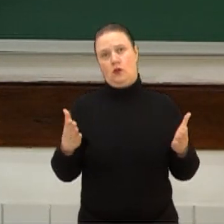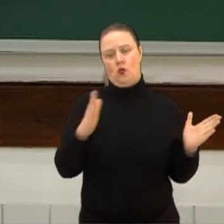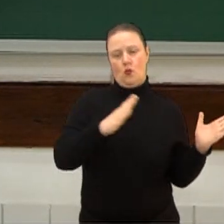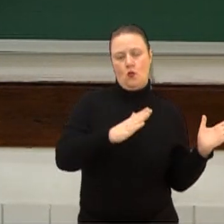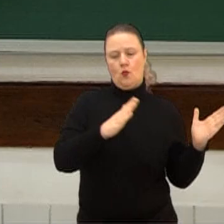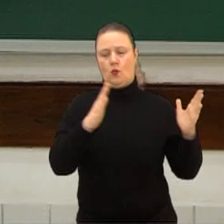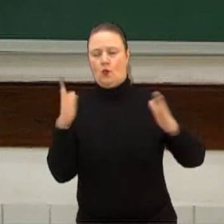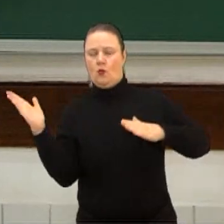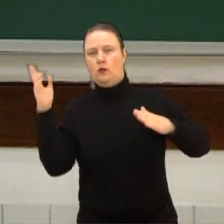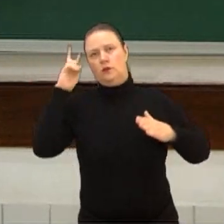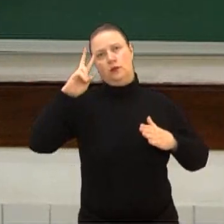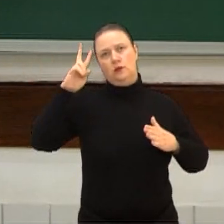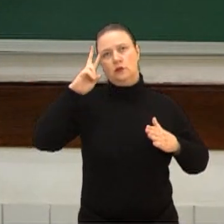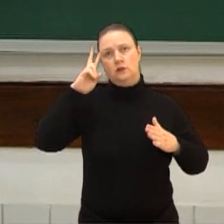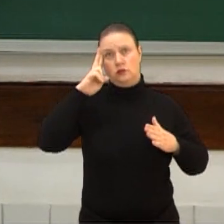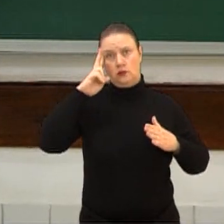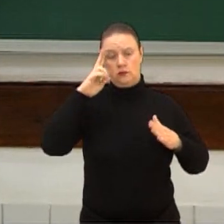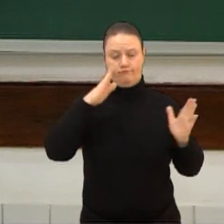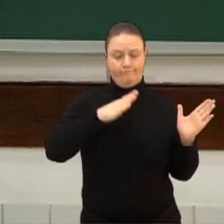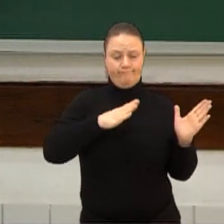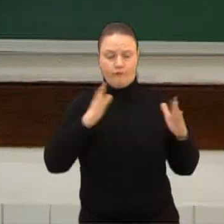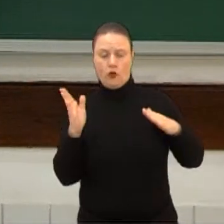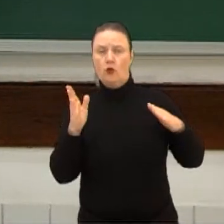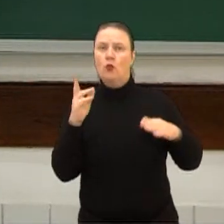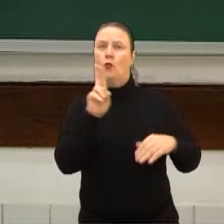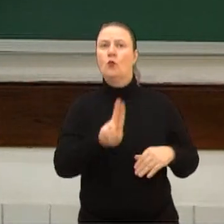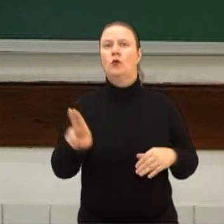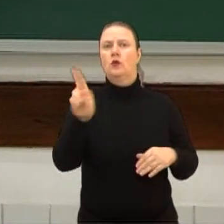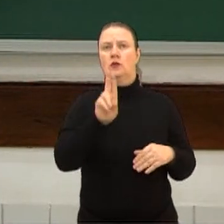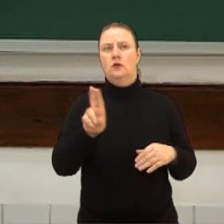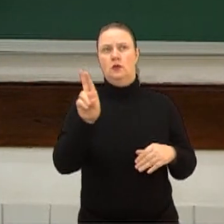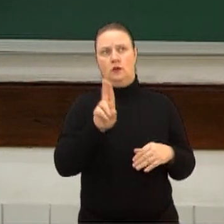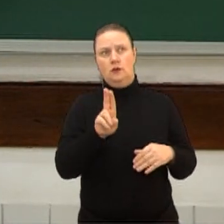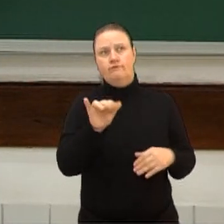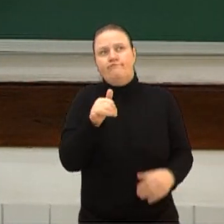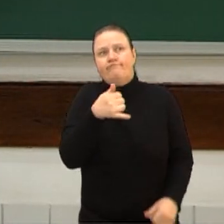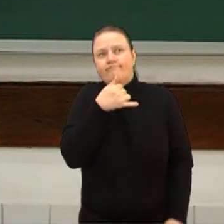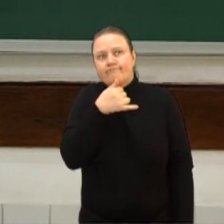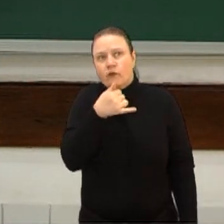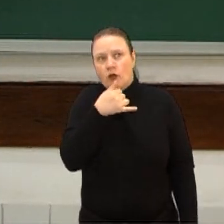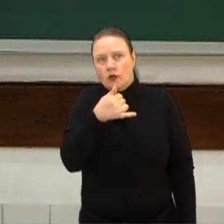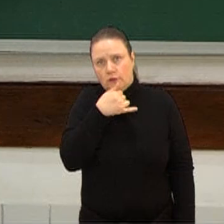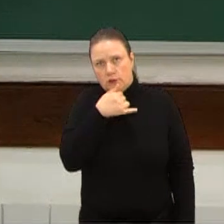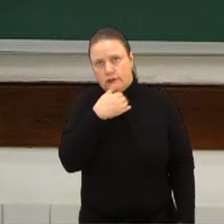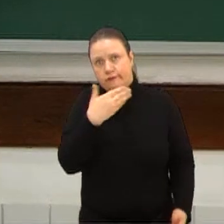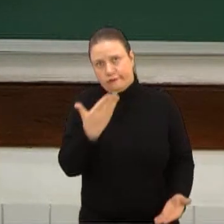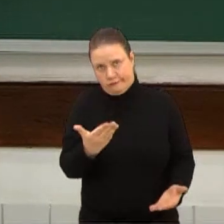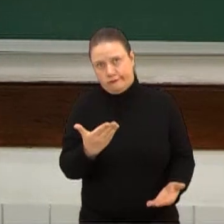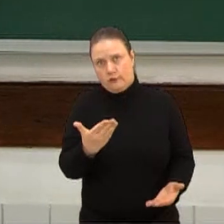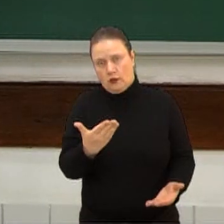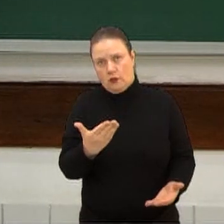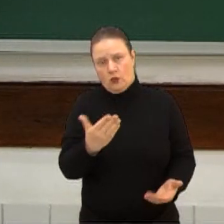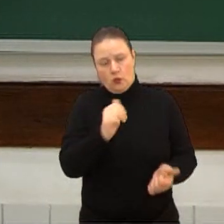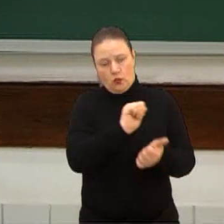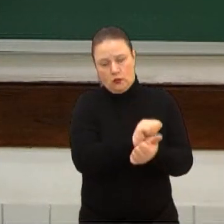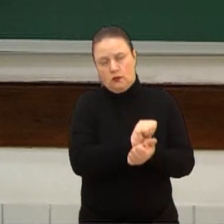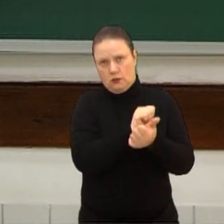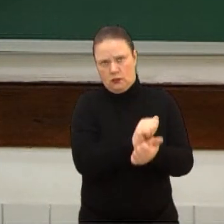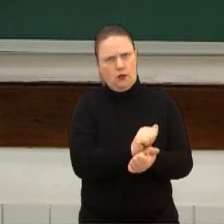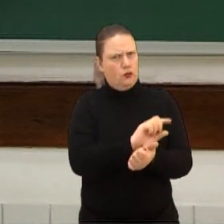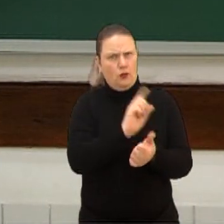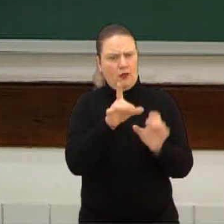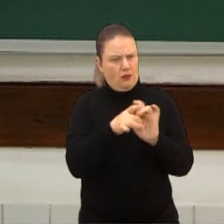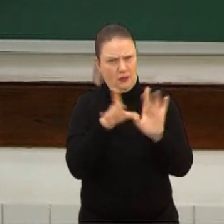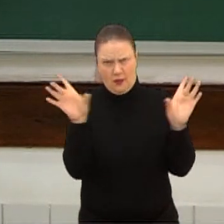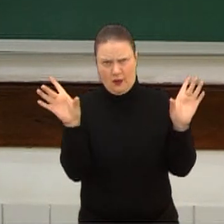histórico que se assentava naquele período, foi utilizado mesmo, infelizmente, o trabalho escravo. Então, não é um trabalho livre e muito